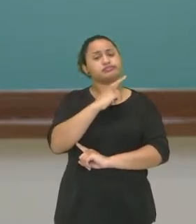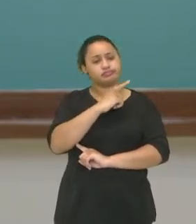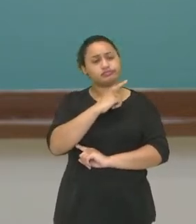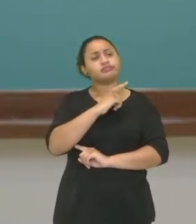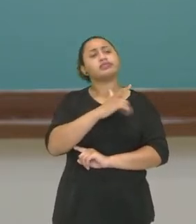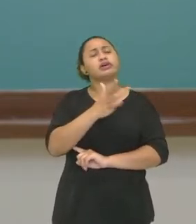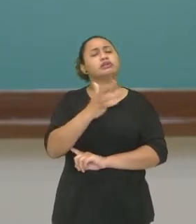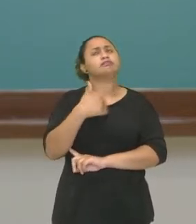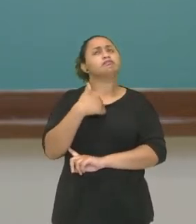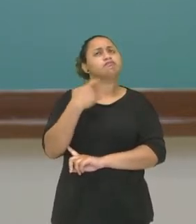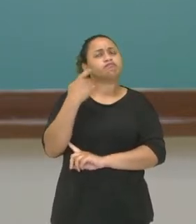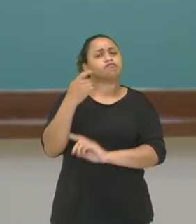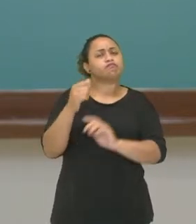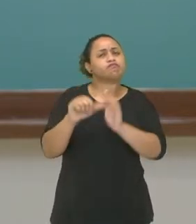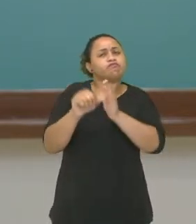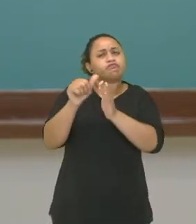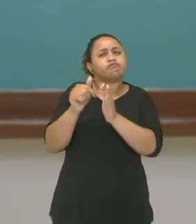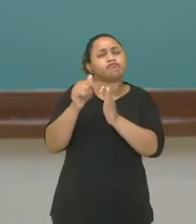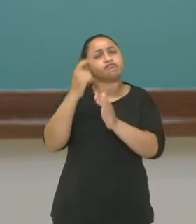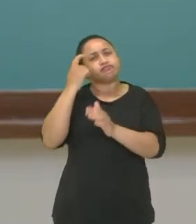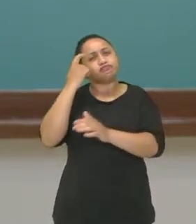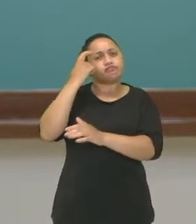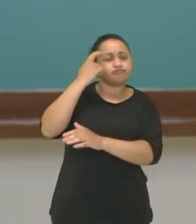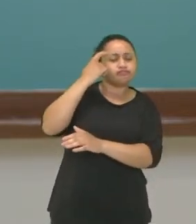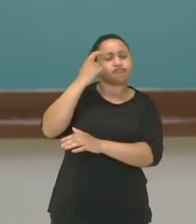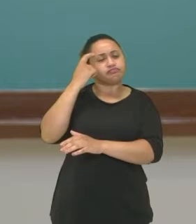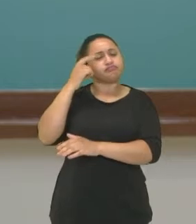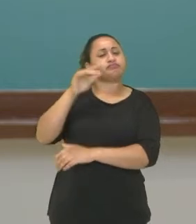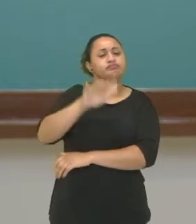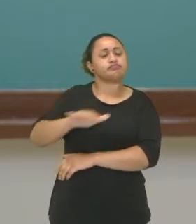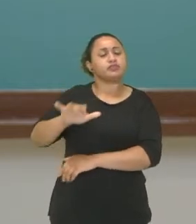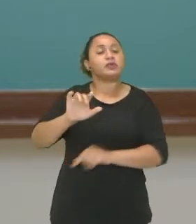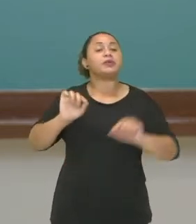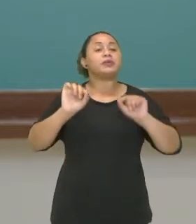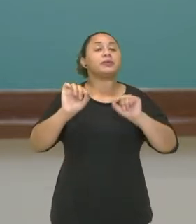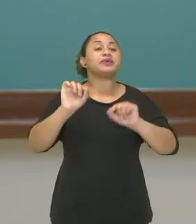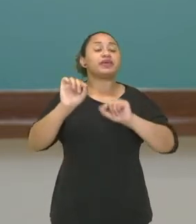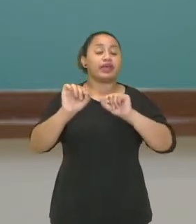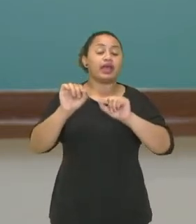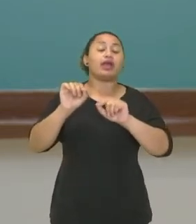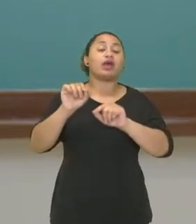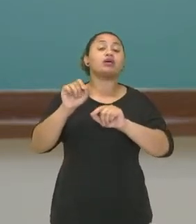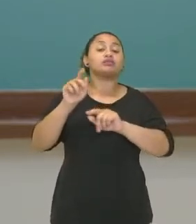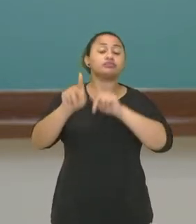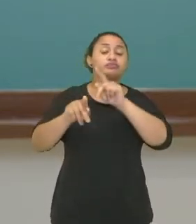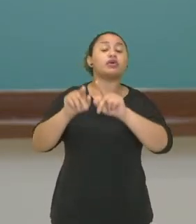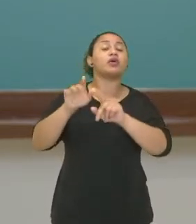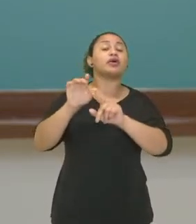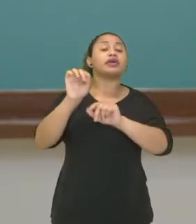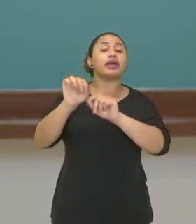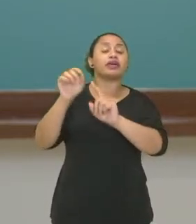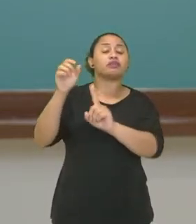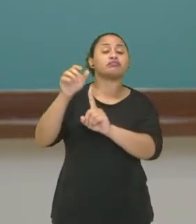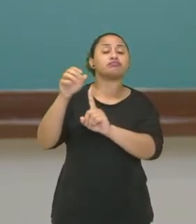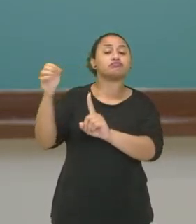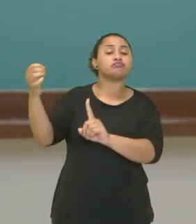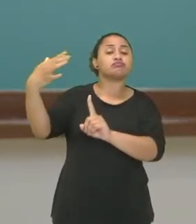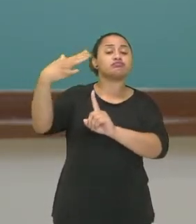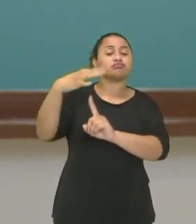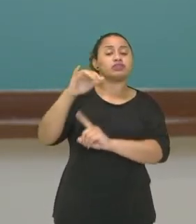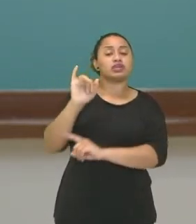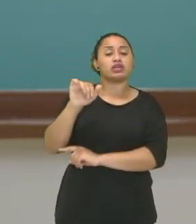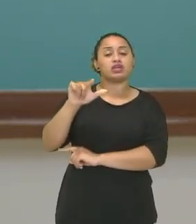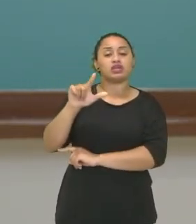primeiros pensadores a vislumbrarem esta realidade foram os iluministas. Iluminismo porque alguns chamam a